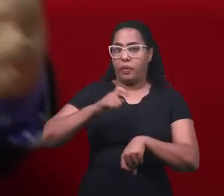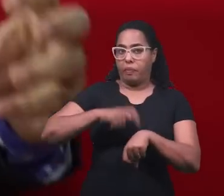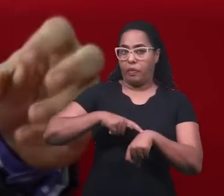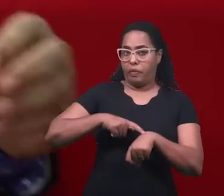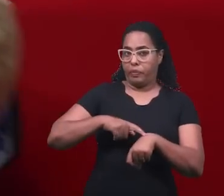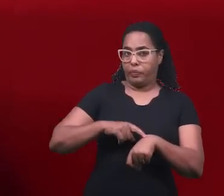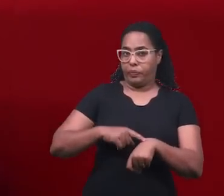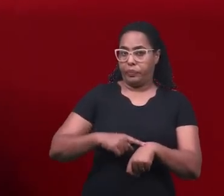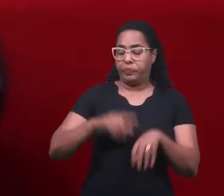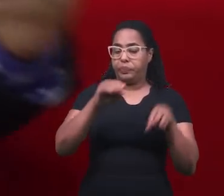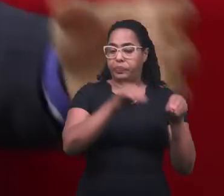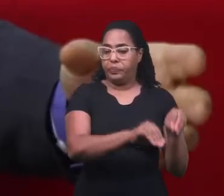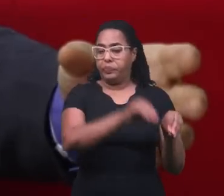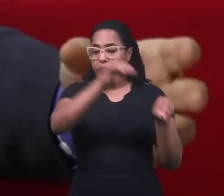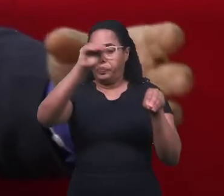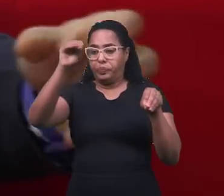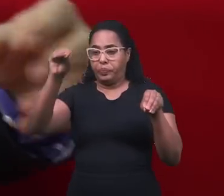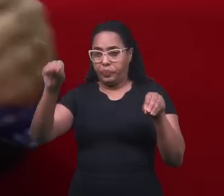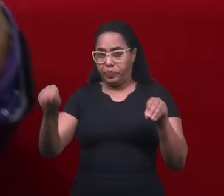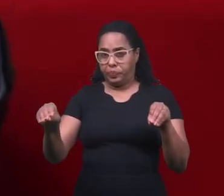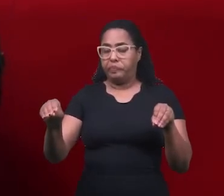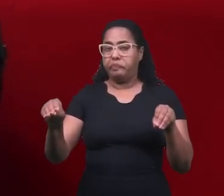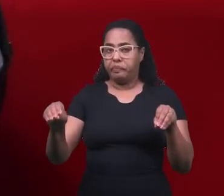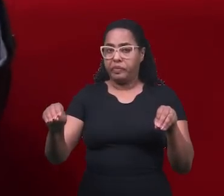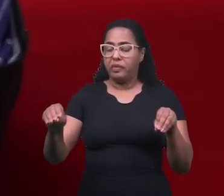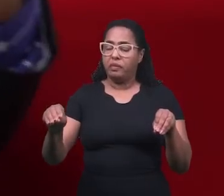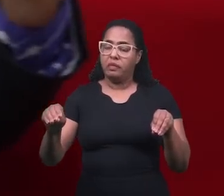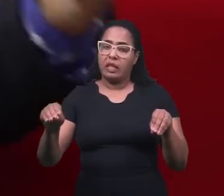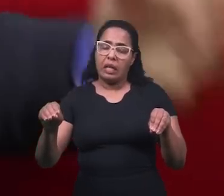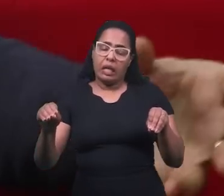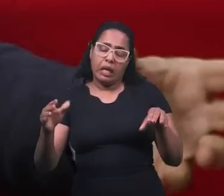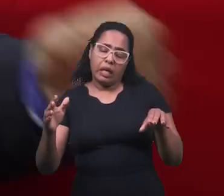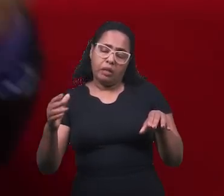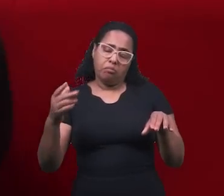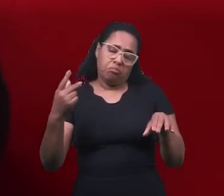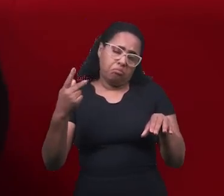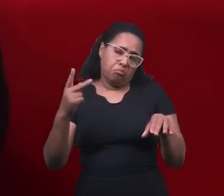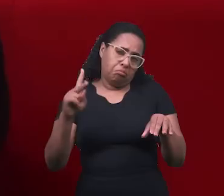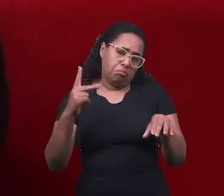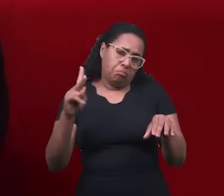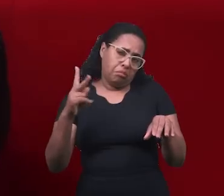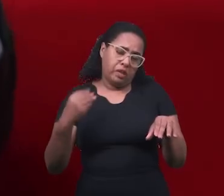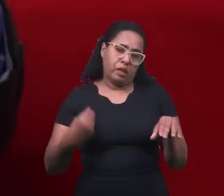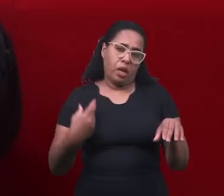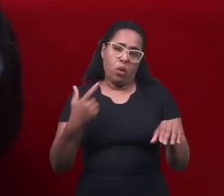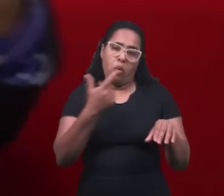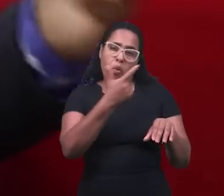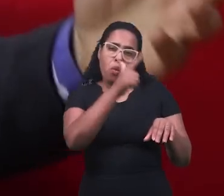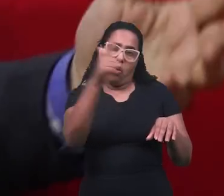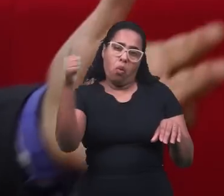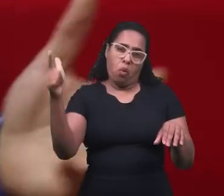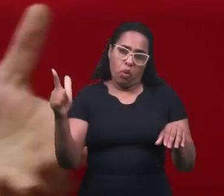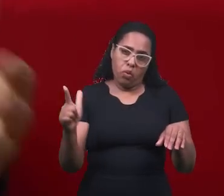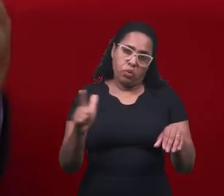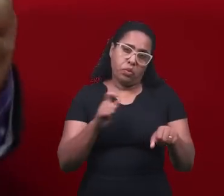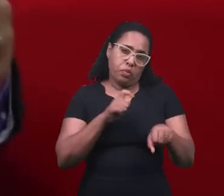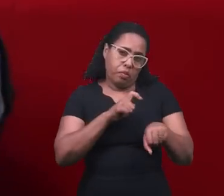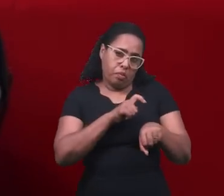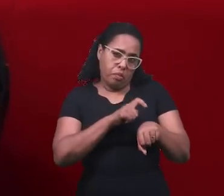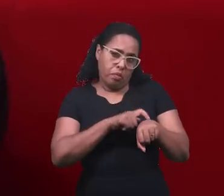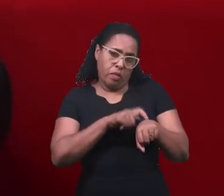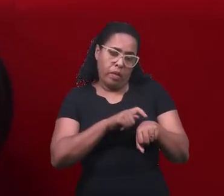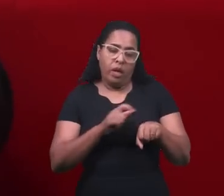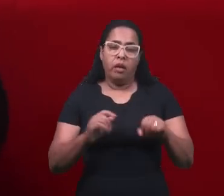Quando a gente fala nesses deslocamentos, né, seja no seu caso, seja em qualquer outra